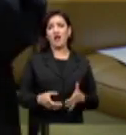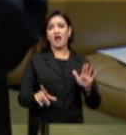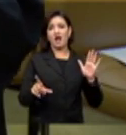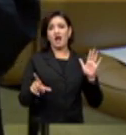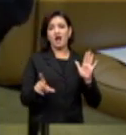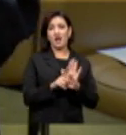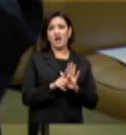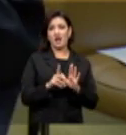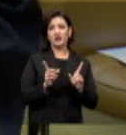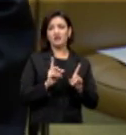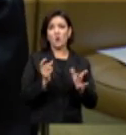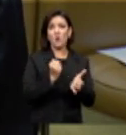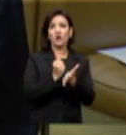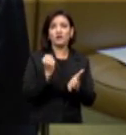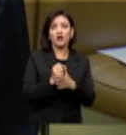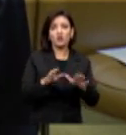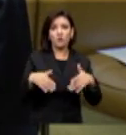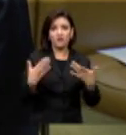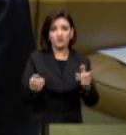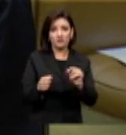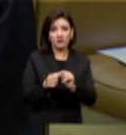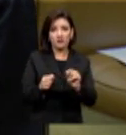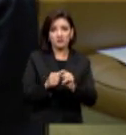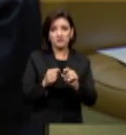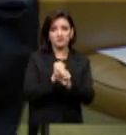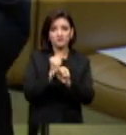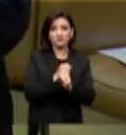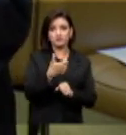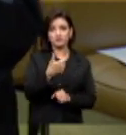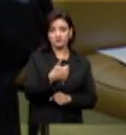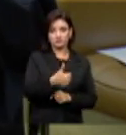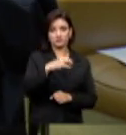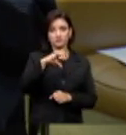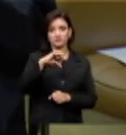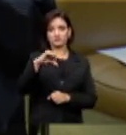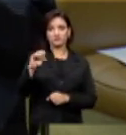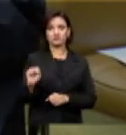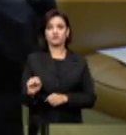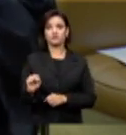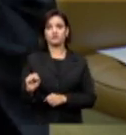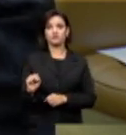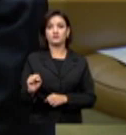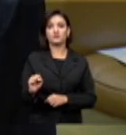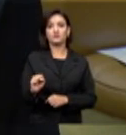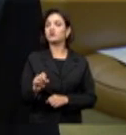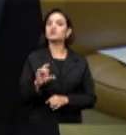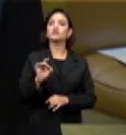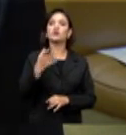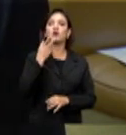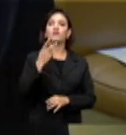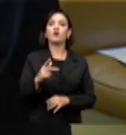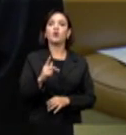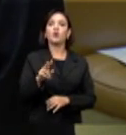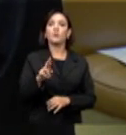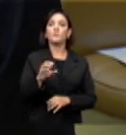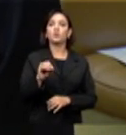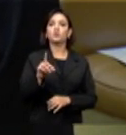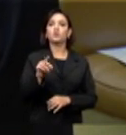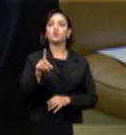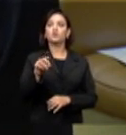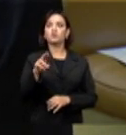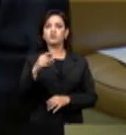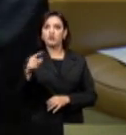própria concessão, quando foi feita em 98, só cuidou de produção e segurança, não cuidou de